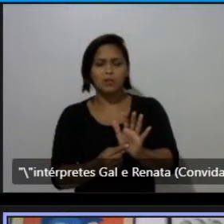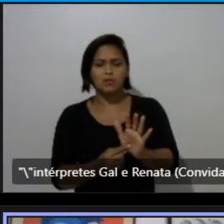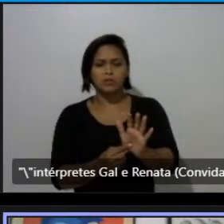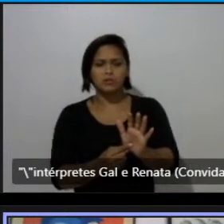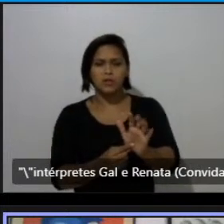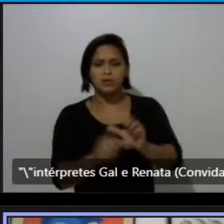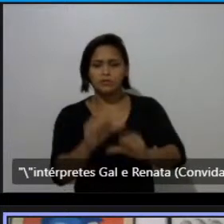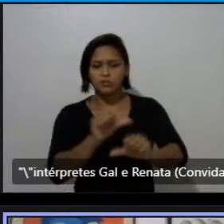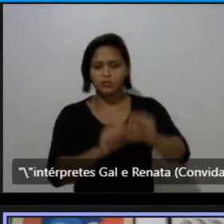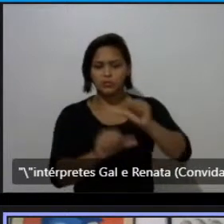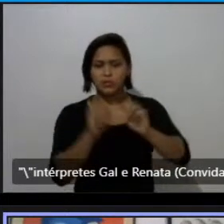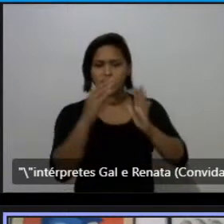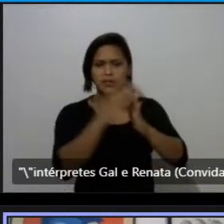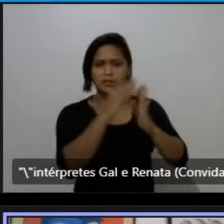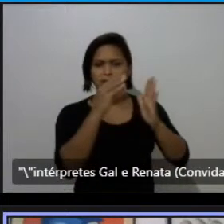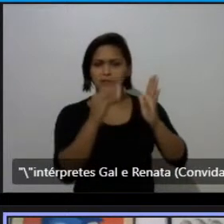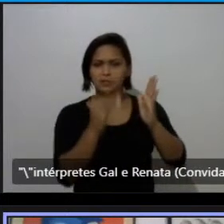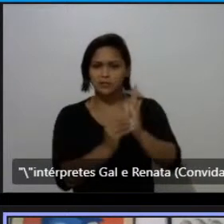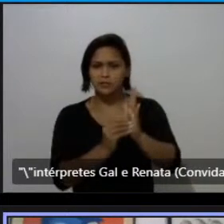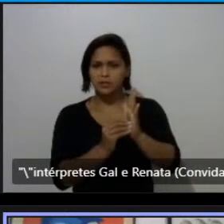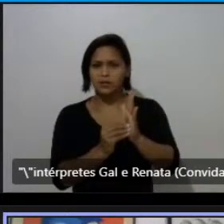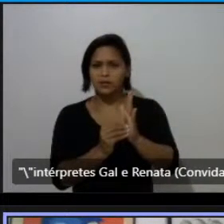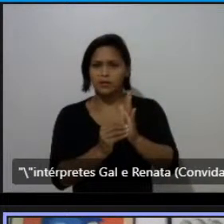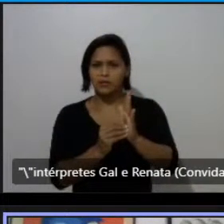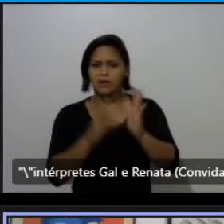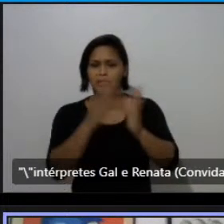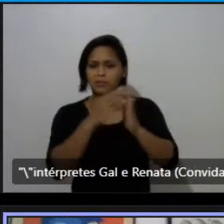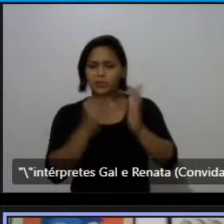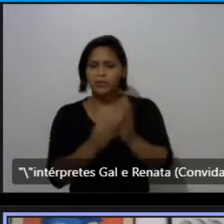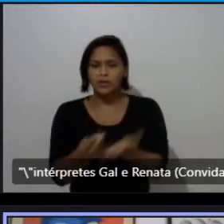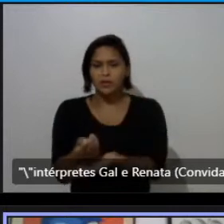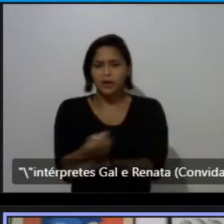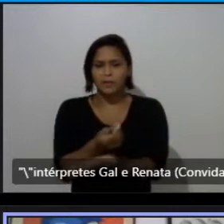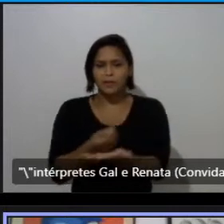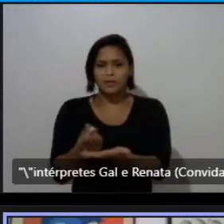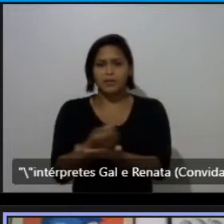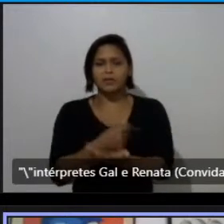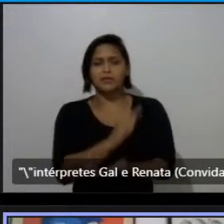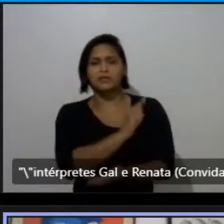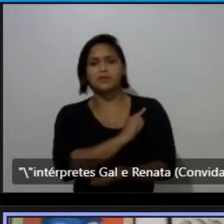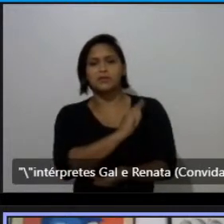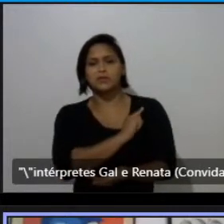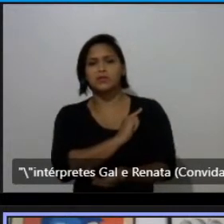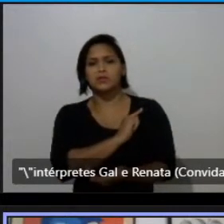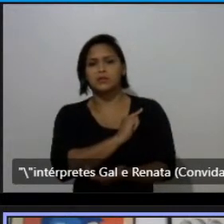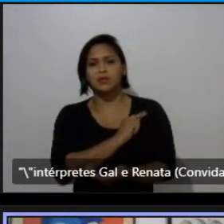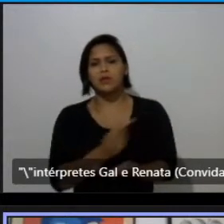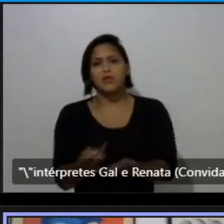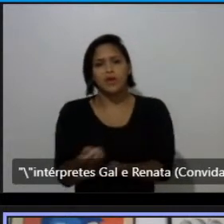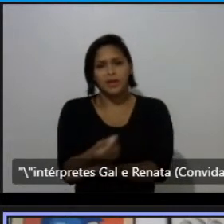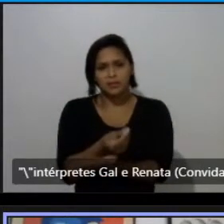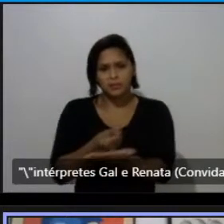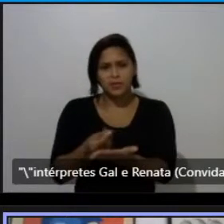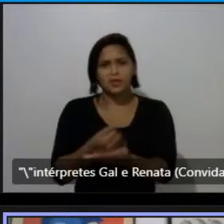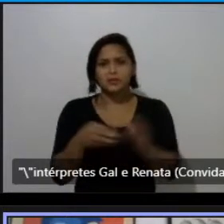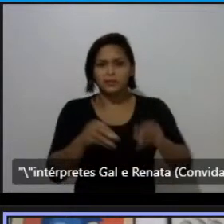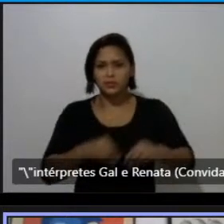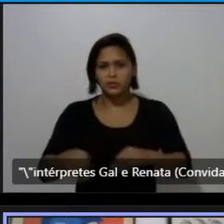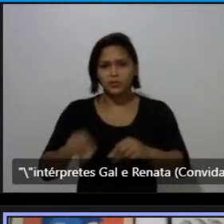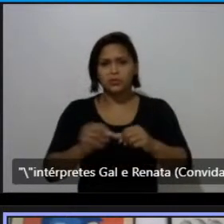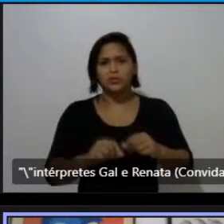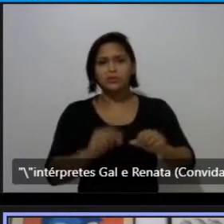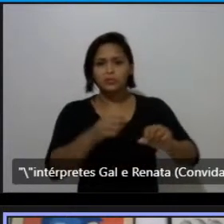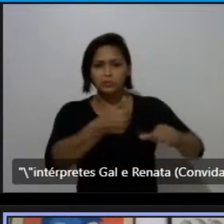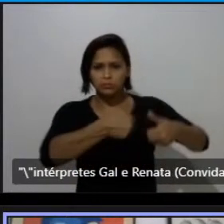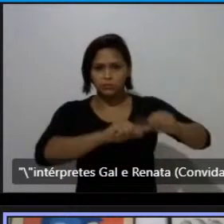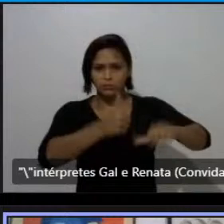desse modelo, né, do modelo capitalista e da gestão capitalista do território e das ações